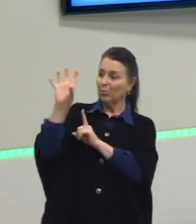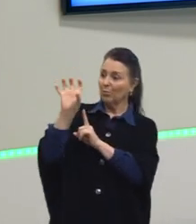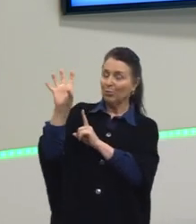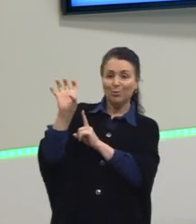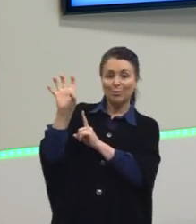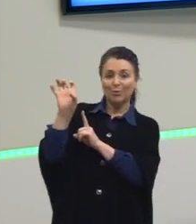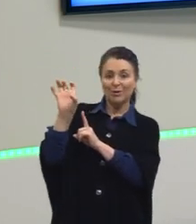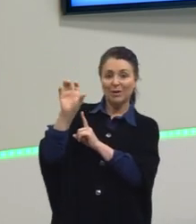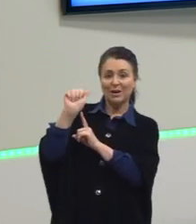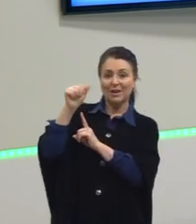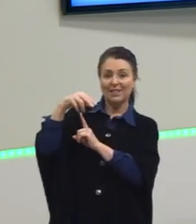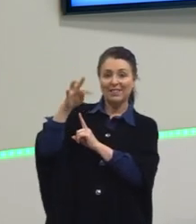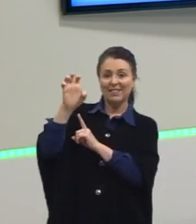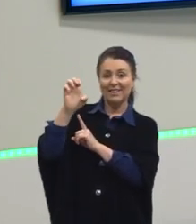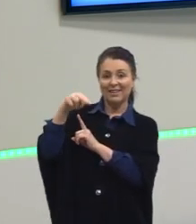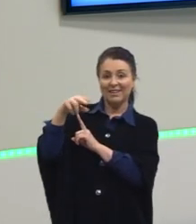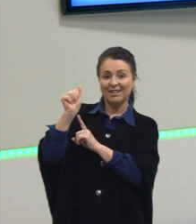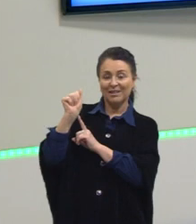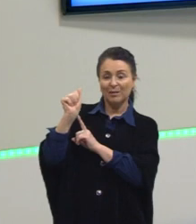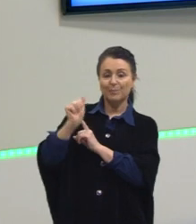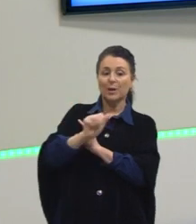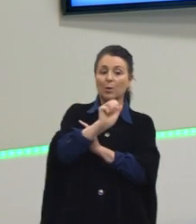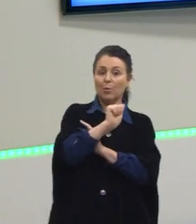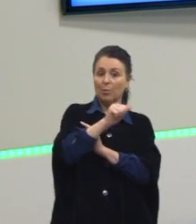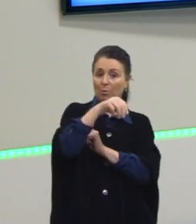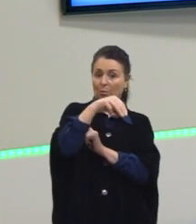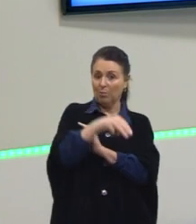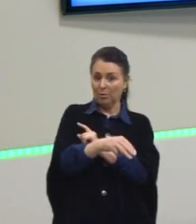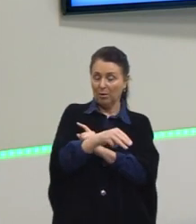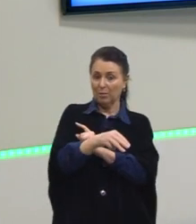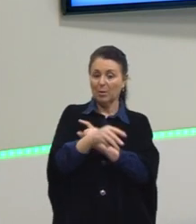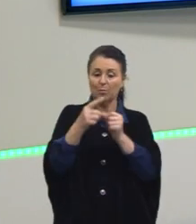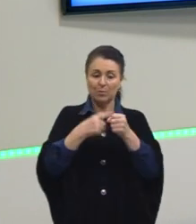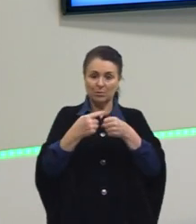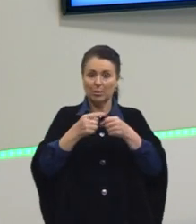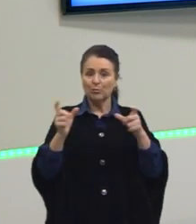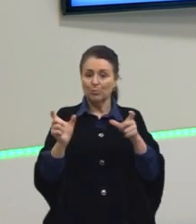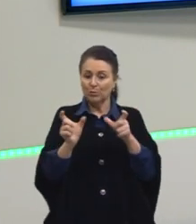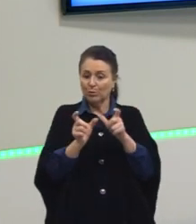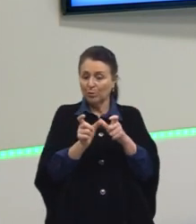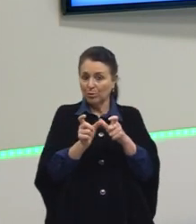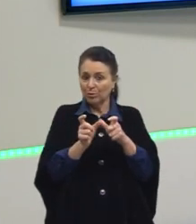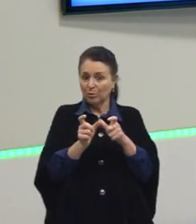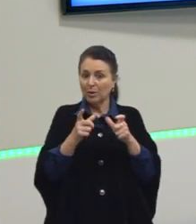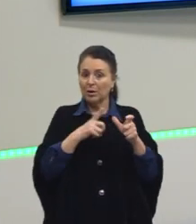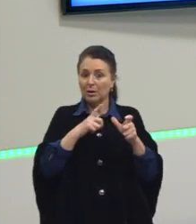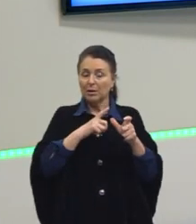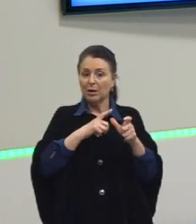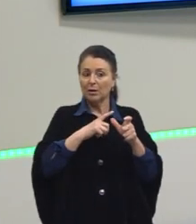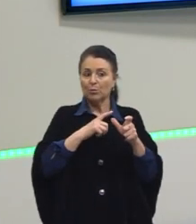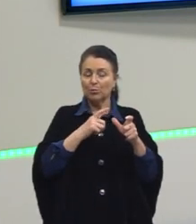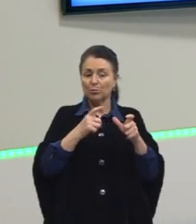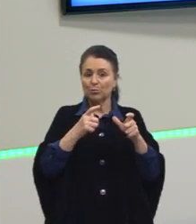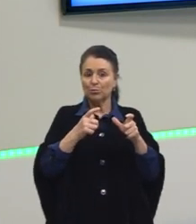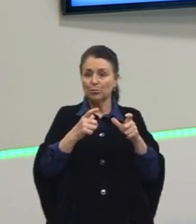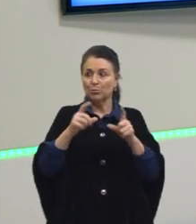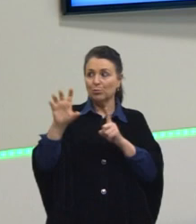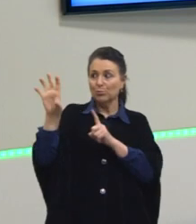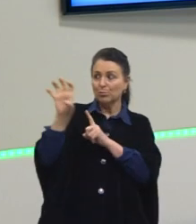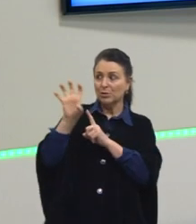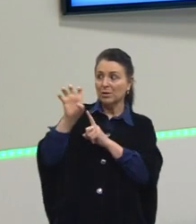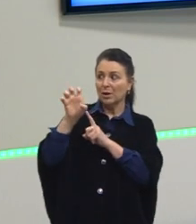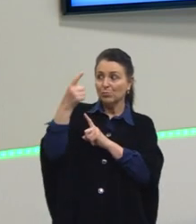né então a m ela não precisaria uma cidade né pequena tem uma antena ela pegaria então sinal de